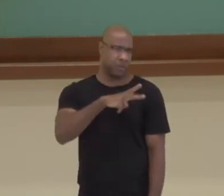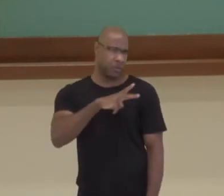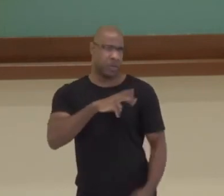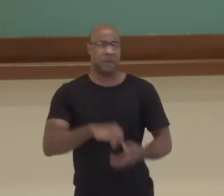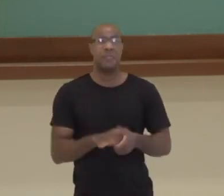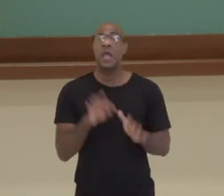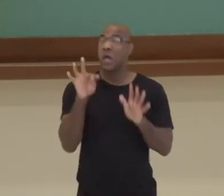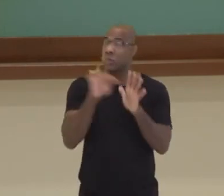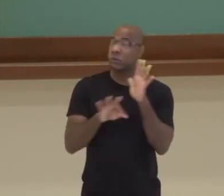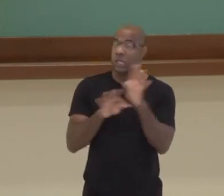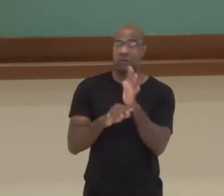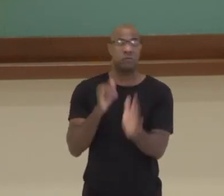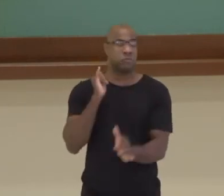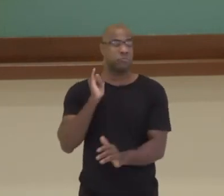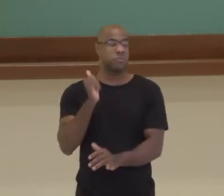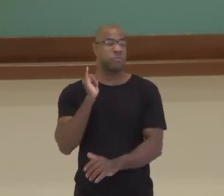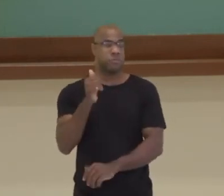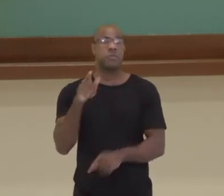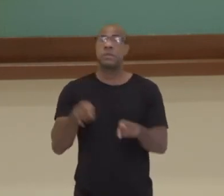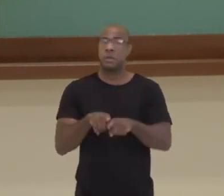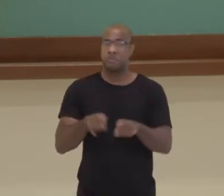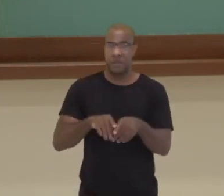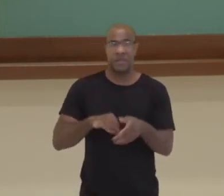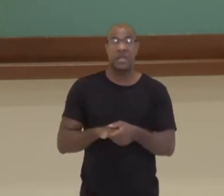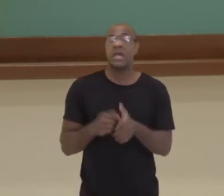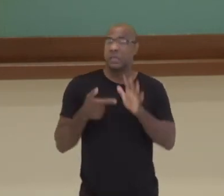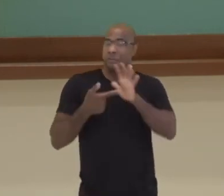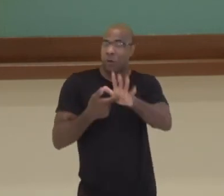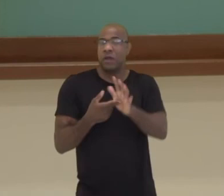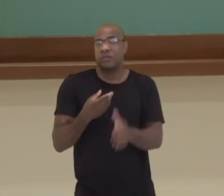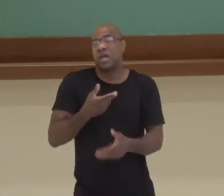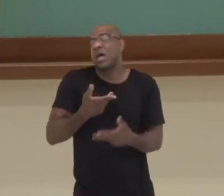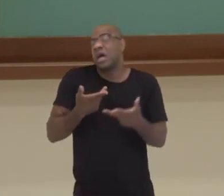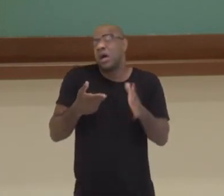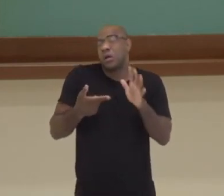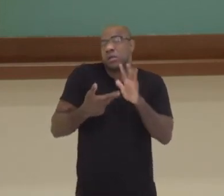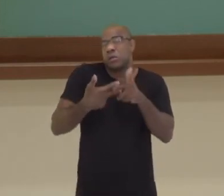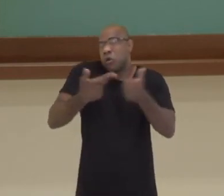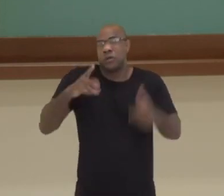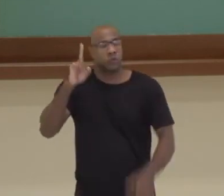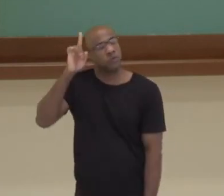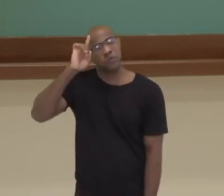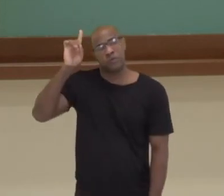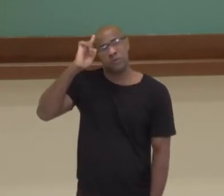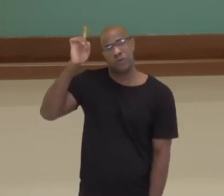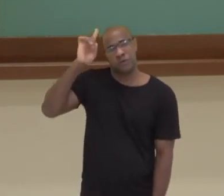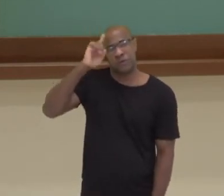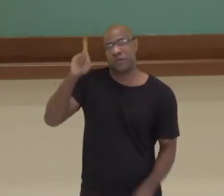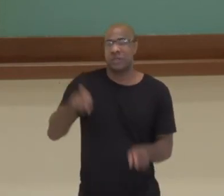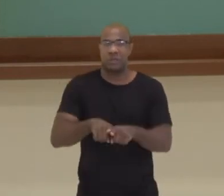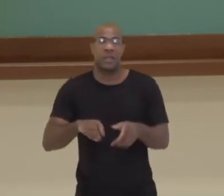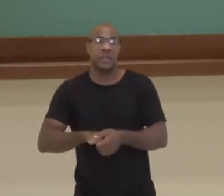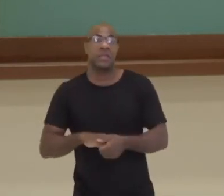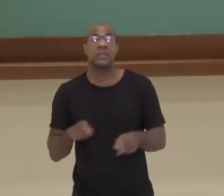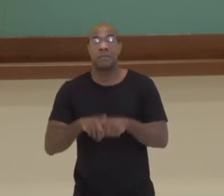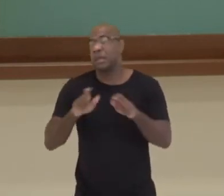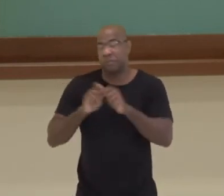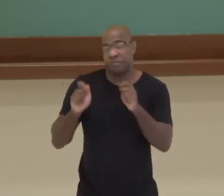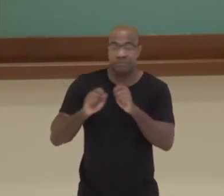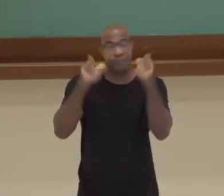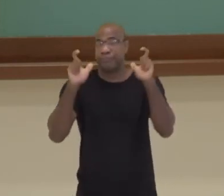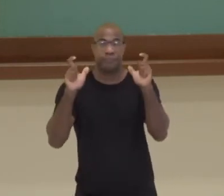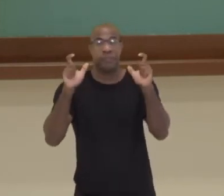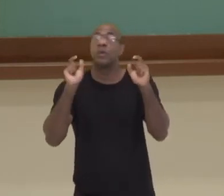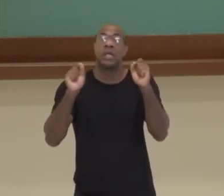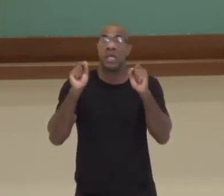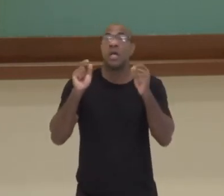texto narrativo que mostra algo do dia a dia, algo simples, e que por alguma razão despertou no autor,